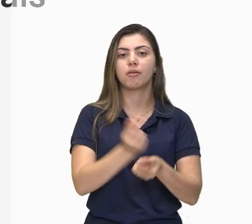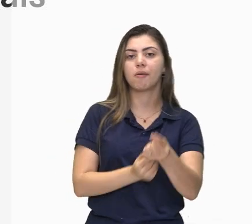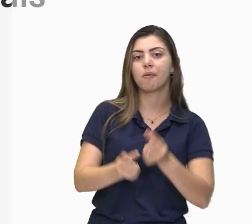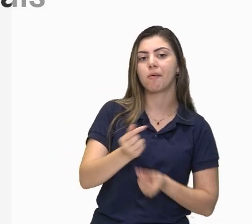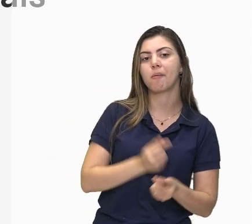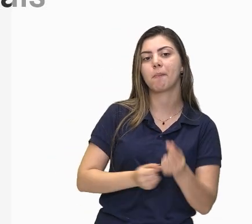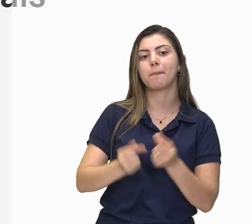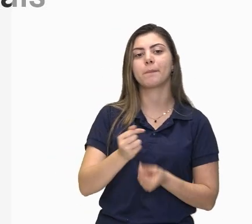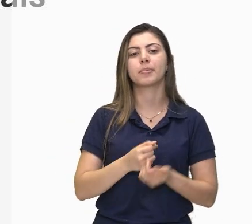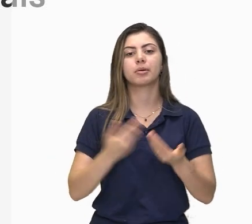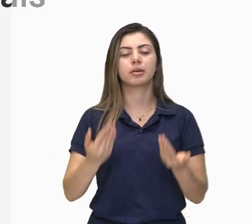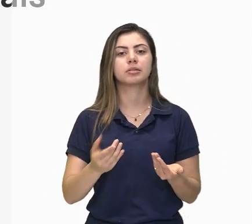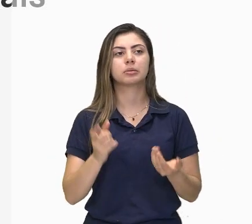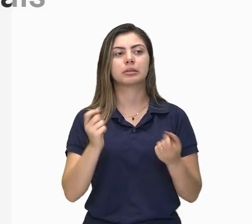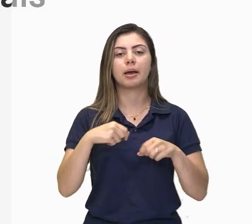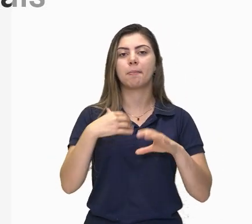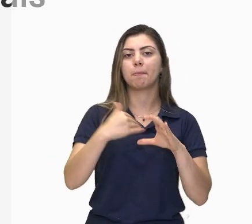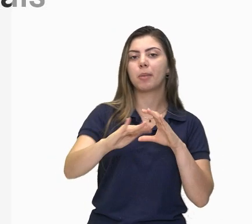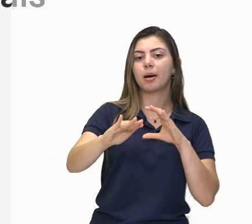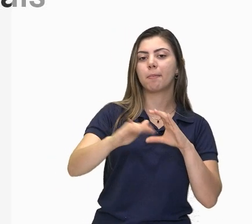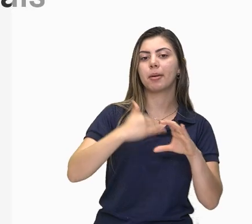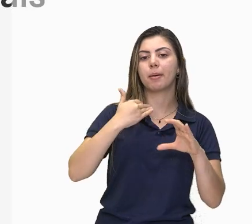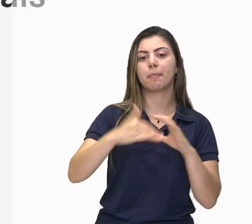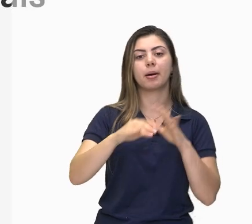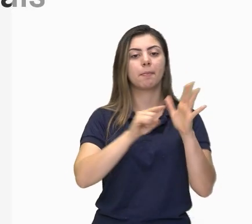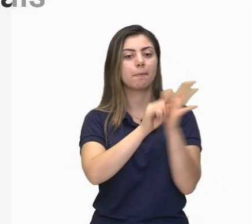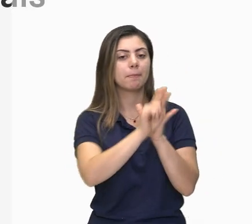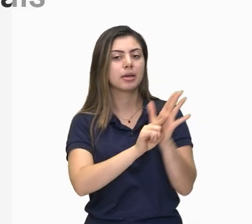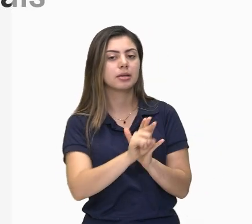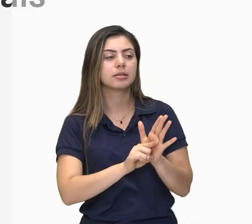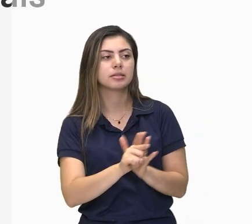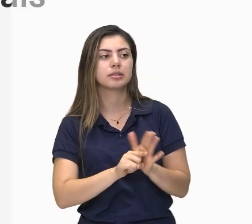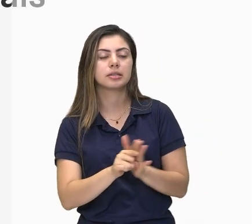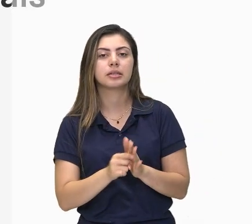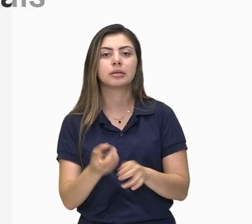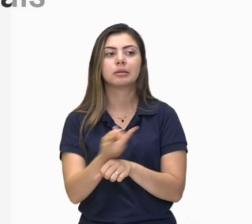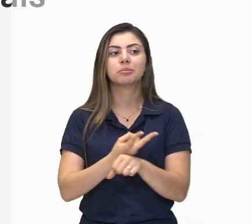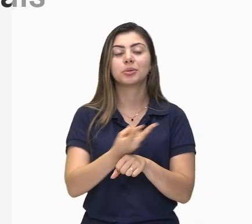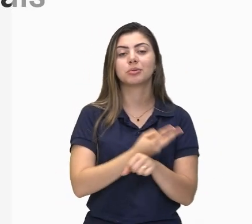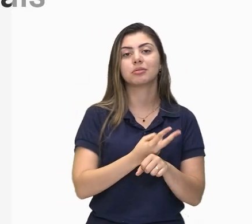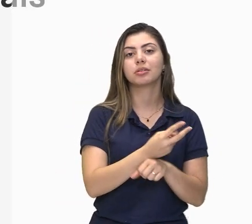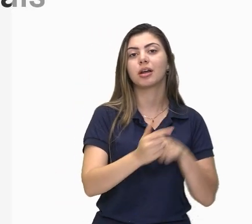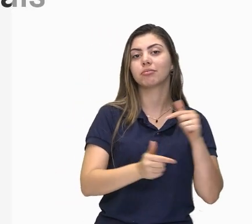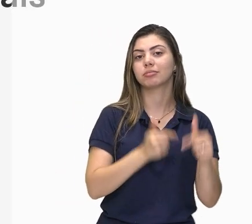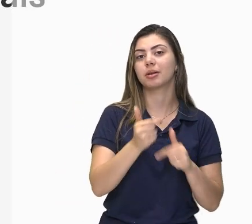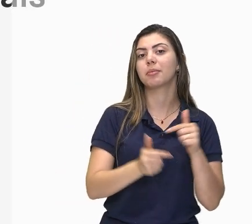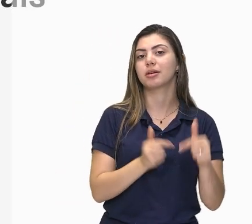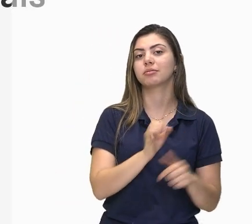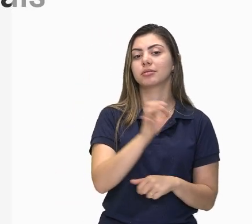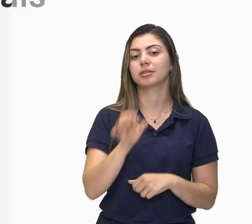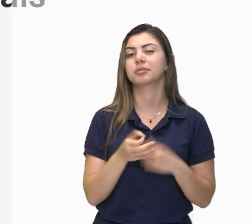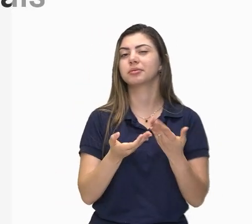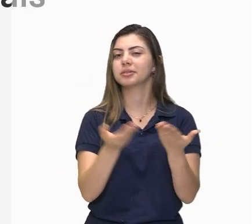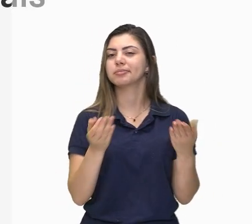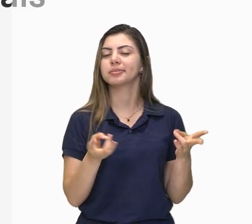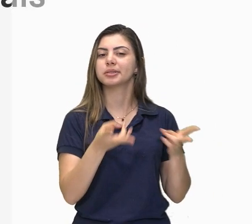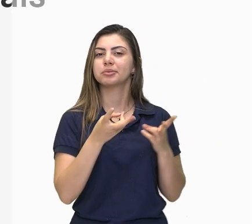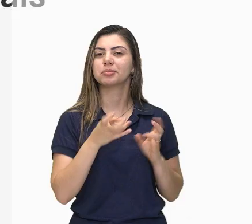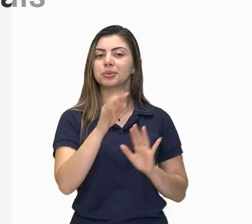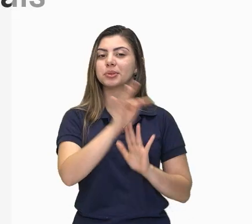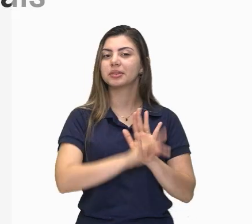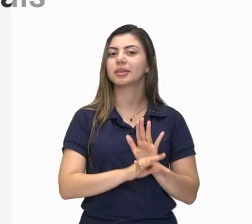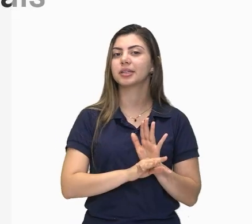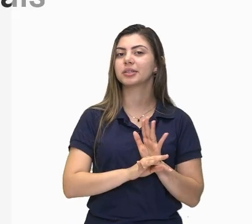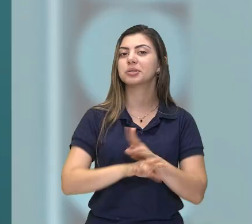comerciais, correspondência pessoal, pesquisa e busca de emprego. Então, perceba aí que O texto,